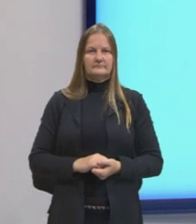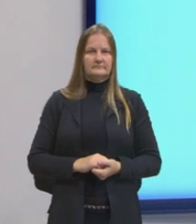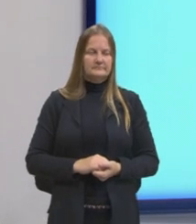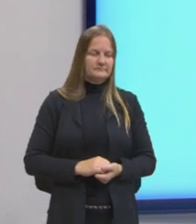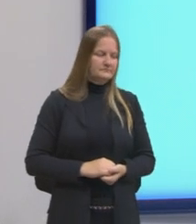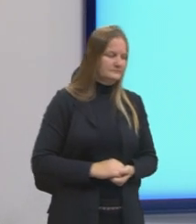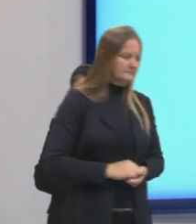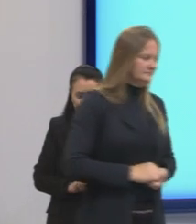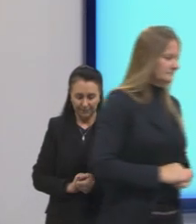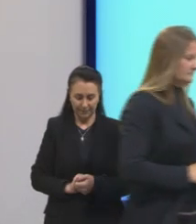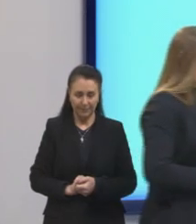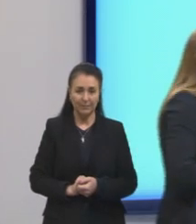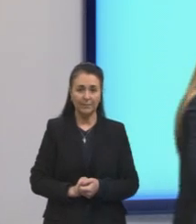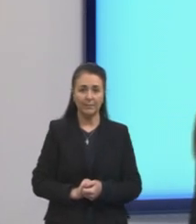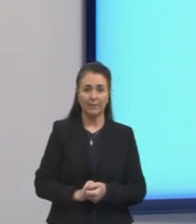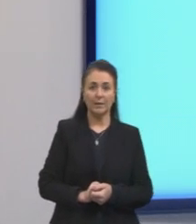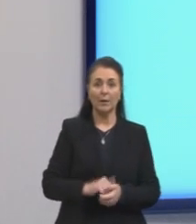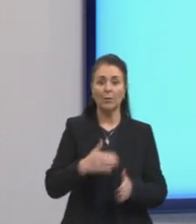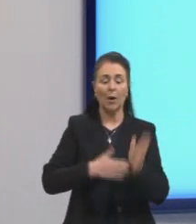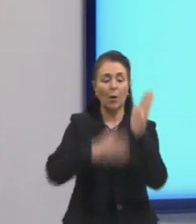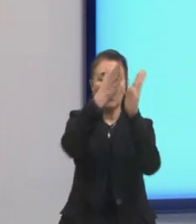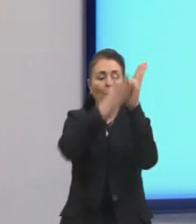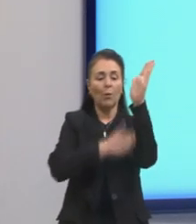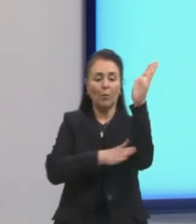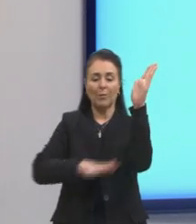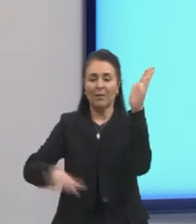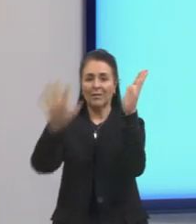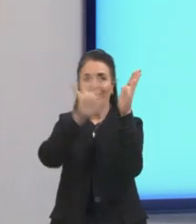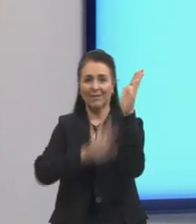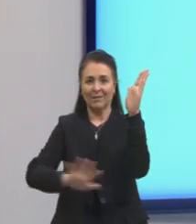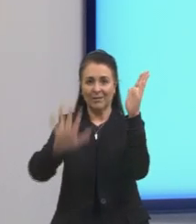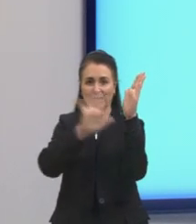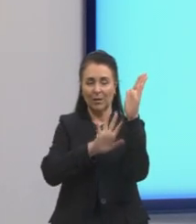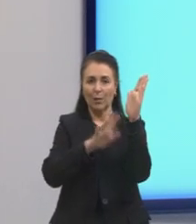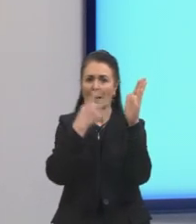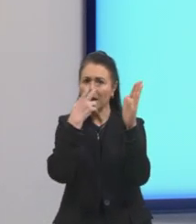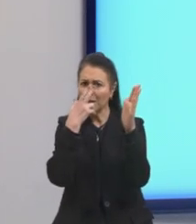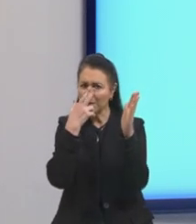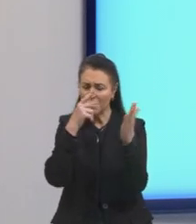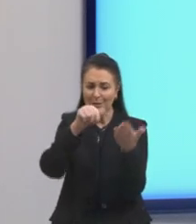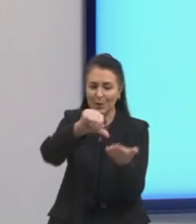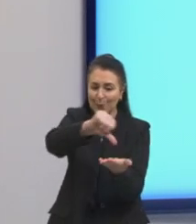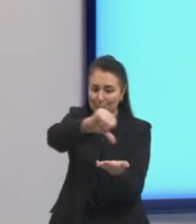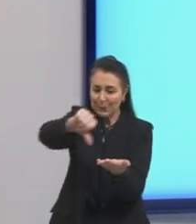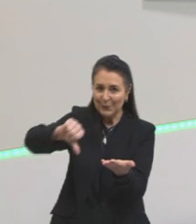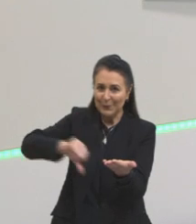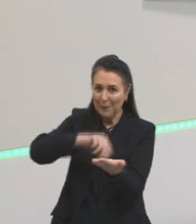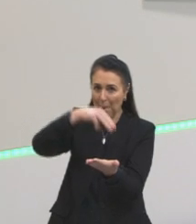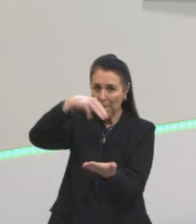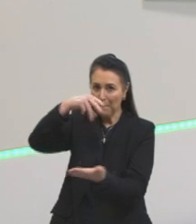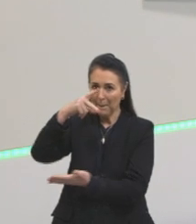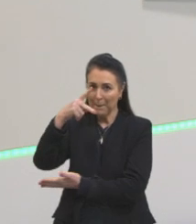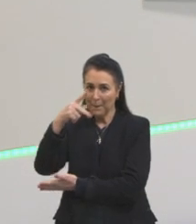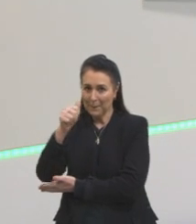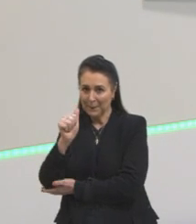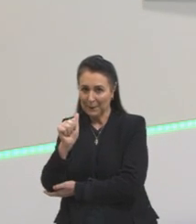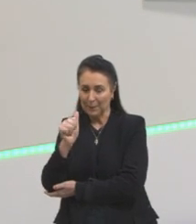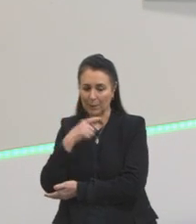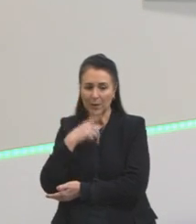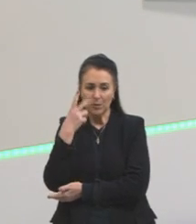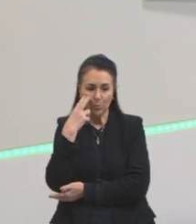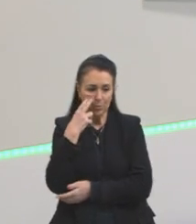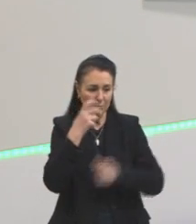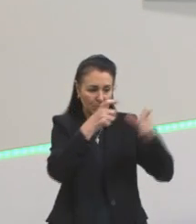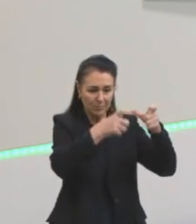prefeitura no nosso plano cartesiano aqui que eu vou chamar de mapa nosso mapa que construído para que a gente define então cada